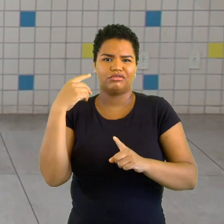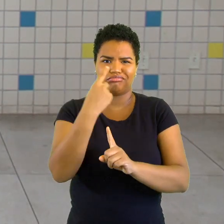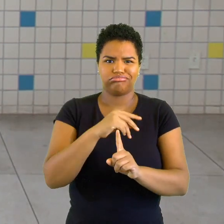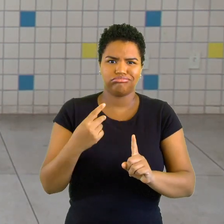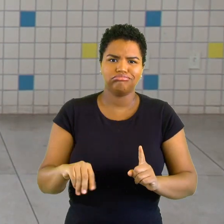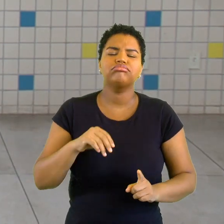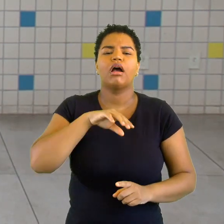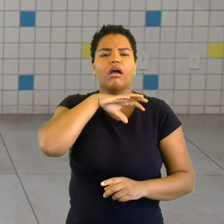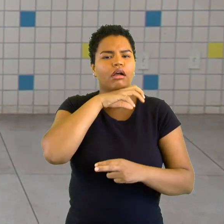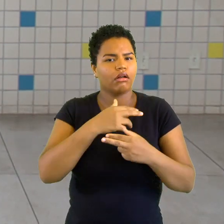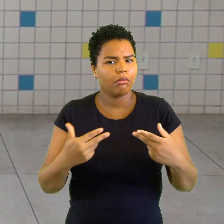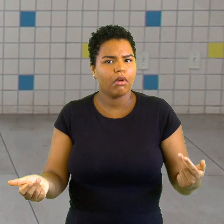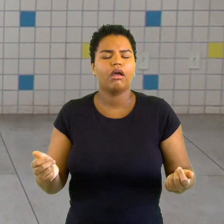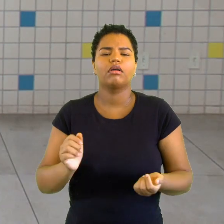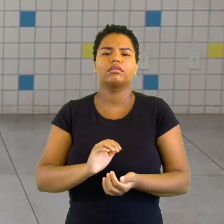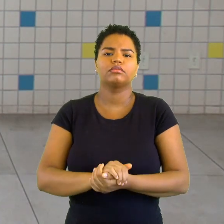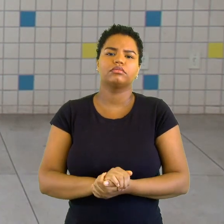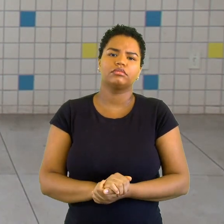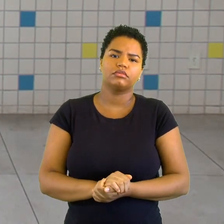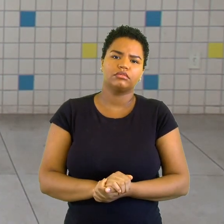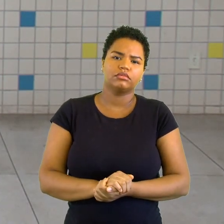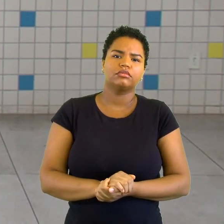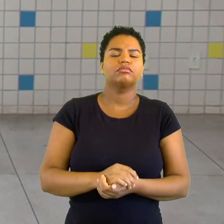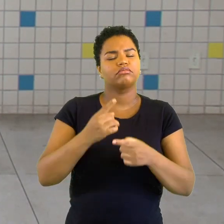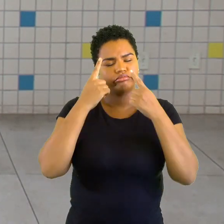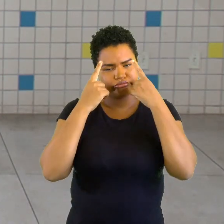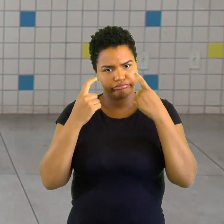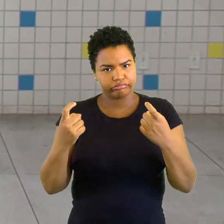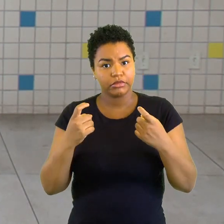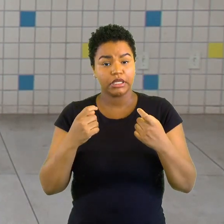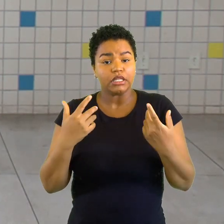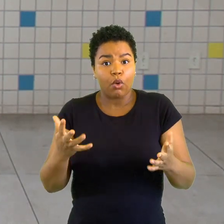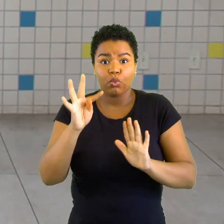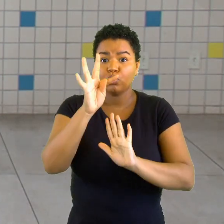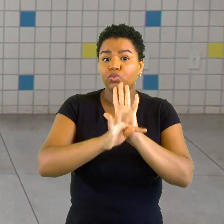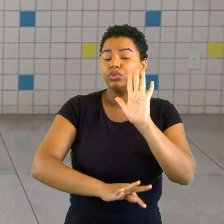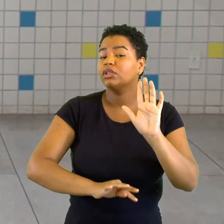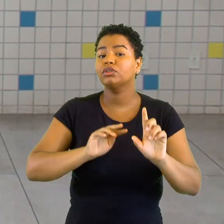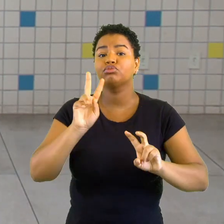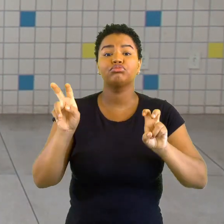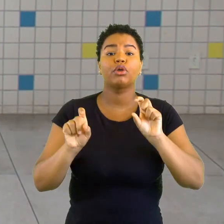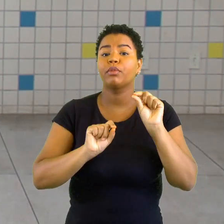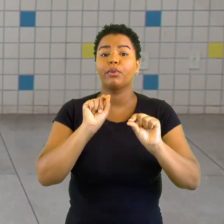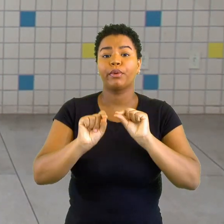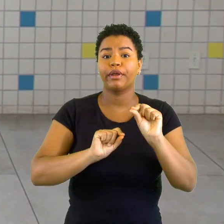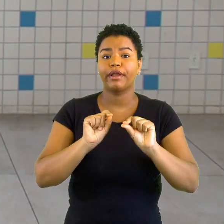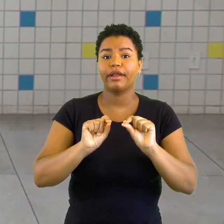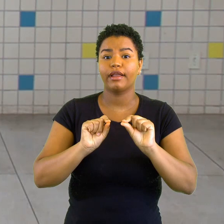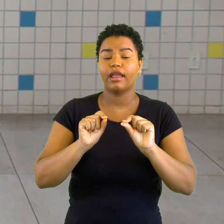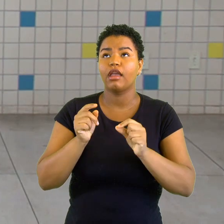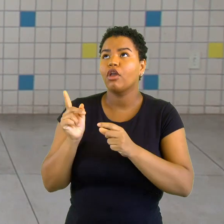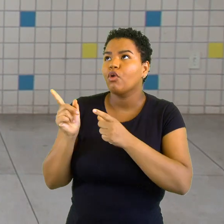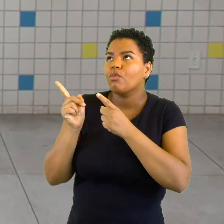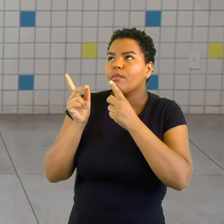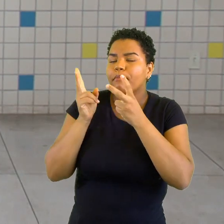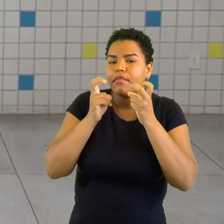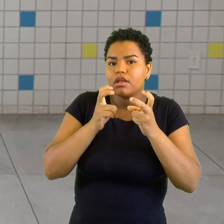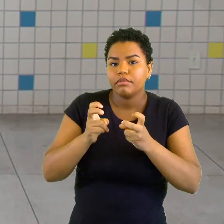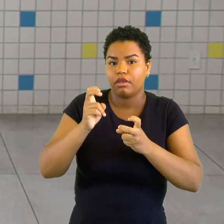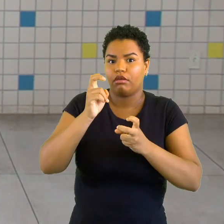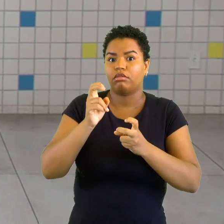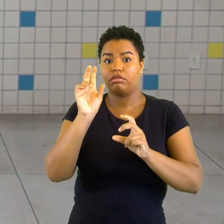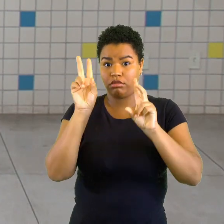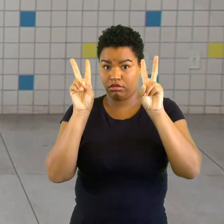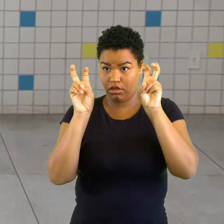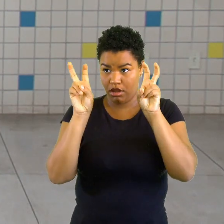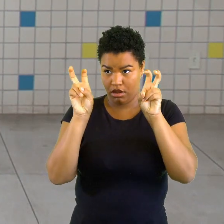Como é que eu deduzi do que se trata o texto? A partir das informações. Quais informações? O título, né, que tem